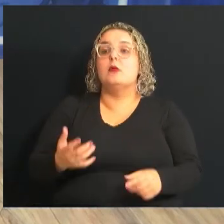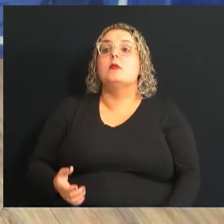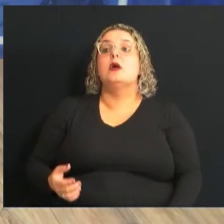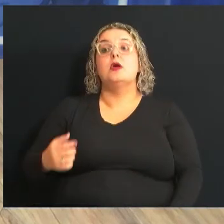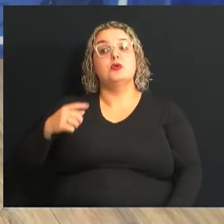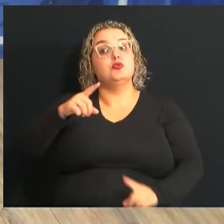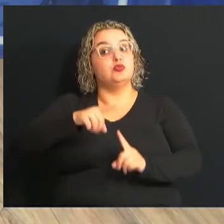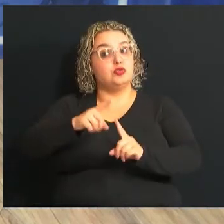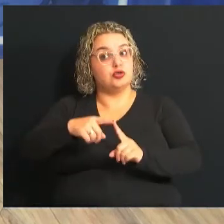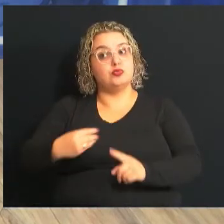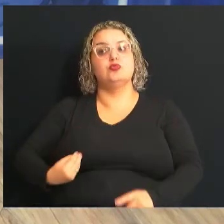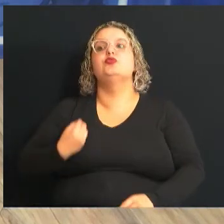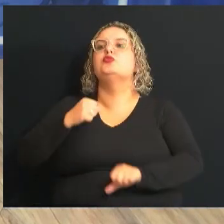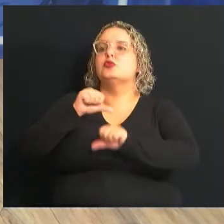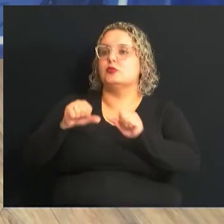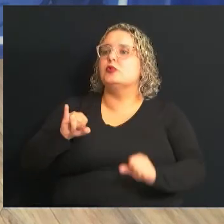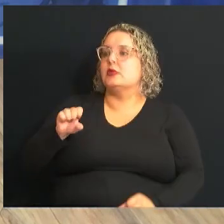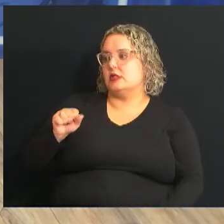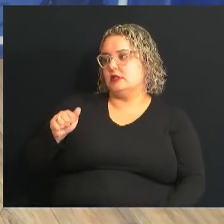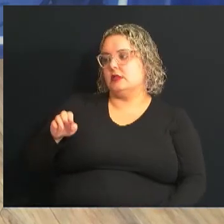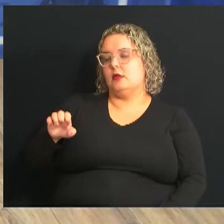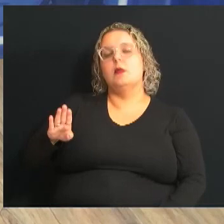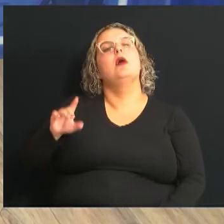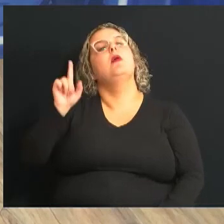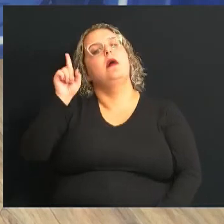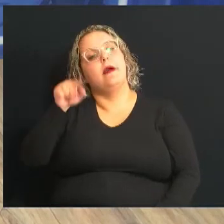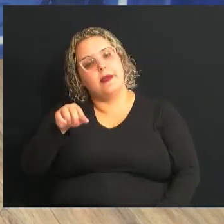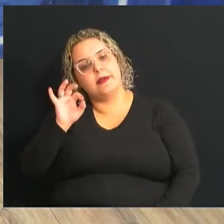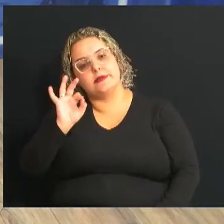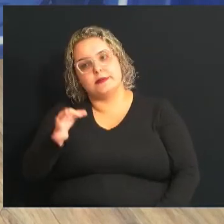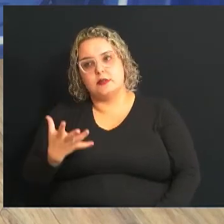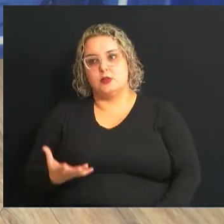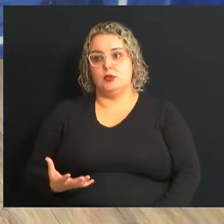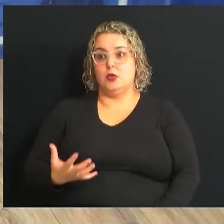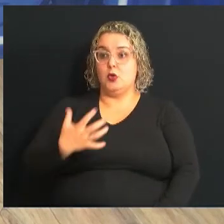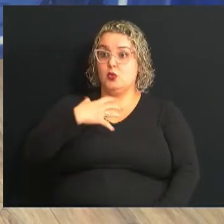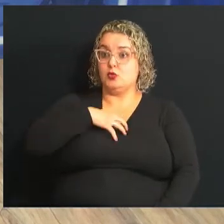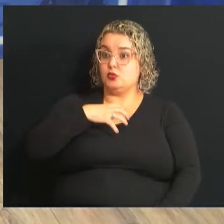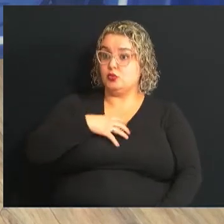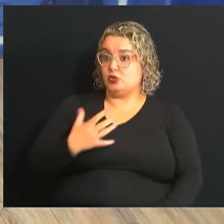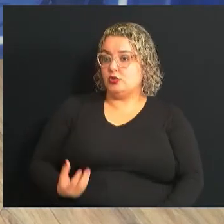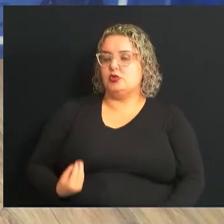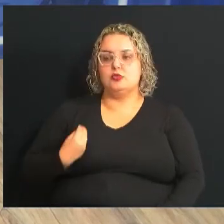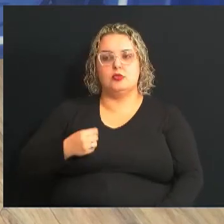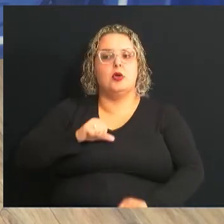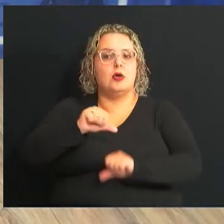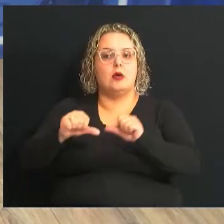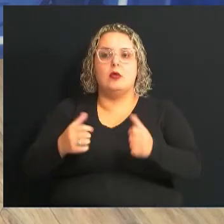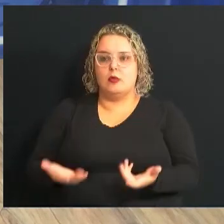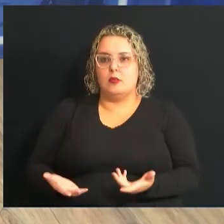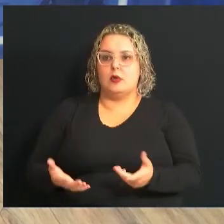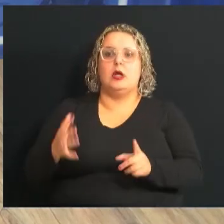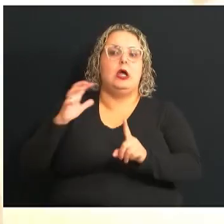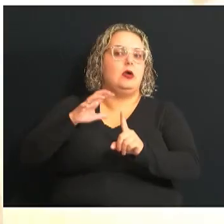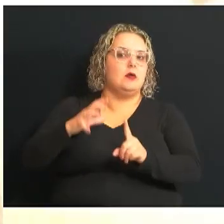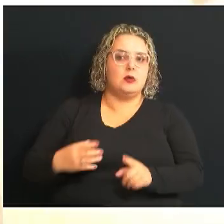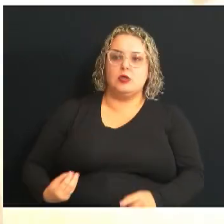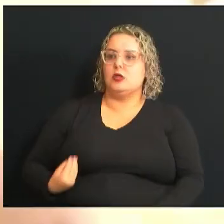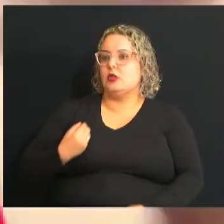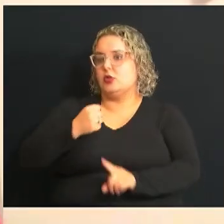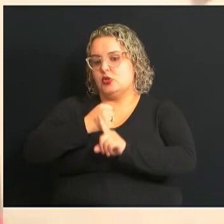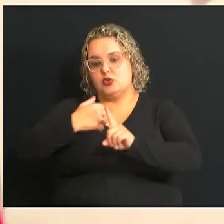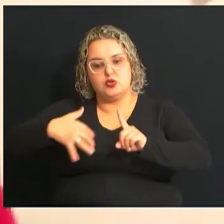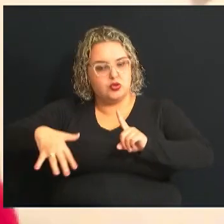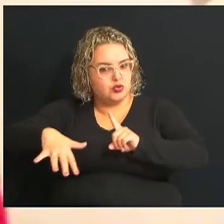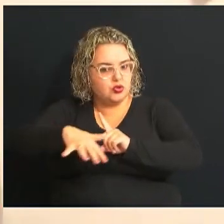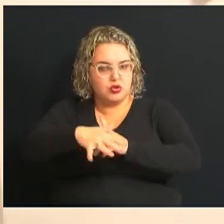Isabel? É exatamente isso. O estilo de vida muda completamente. Isso impacta na sua vida social, impacta